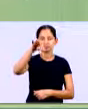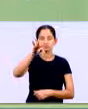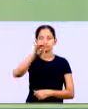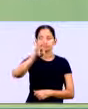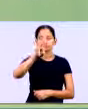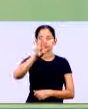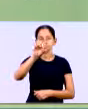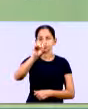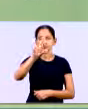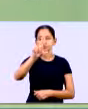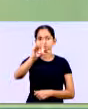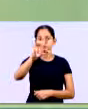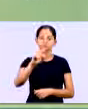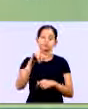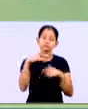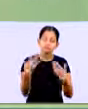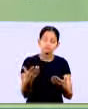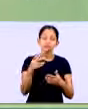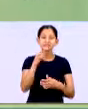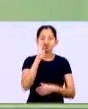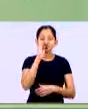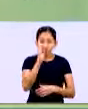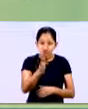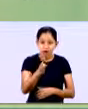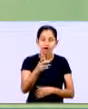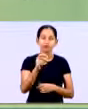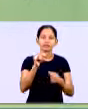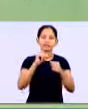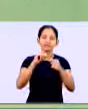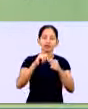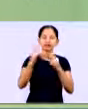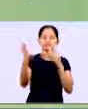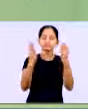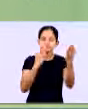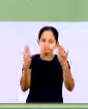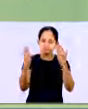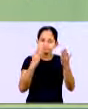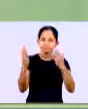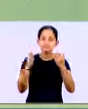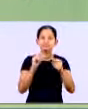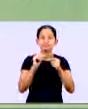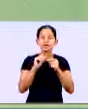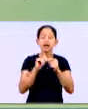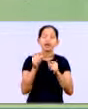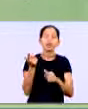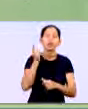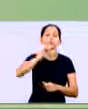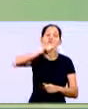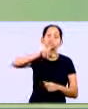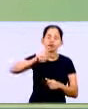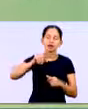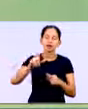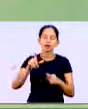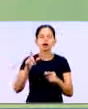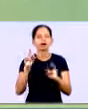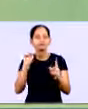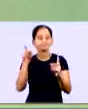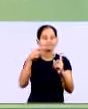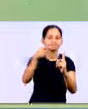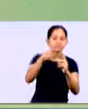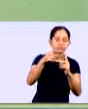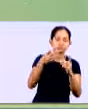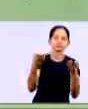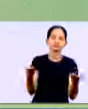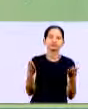mediante a comparação com padrões previamente estabelecidos, procura medir e avaliar o desempenho e o resultado